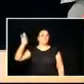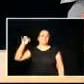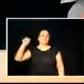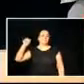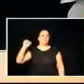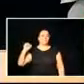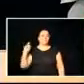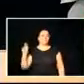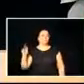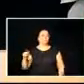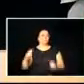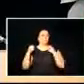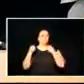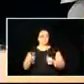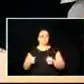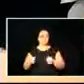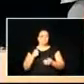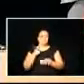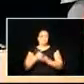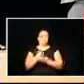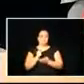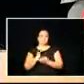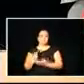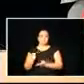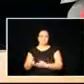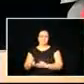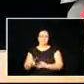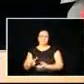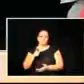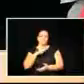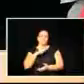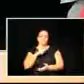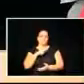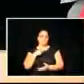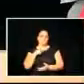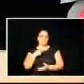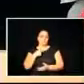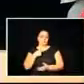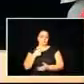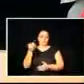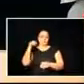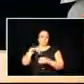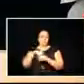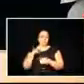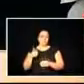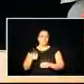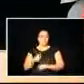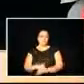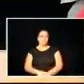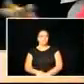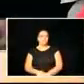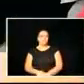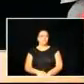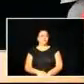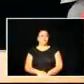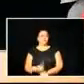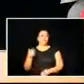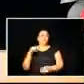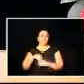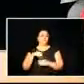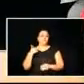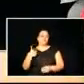é obviamente que temos que aprovar. E votei favorável e votaria quantas